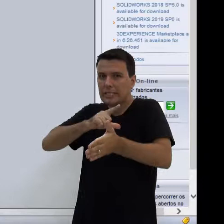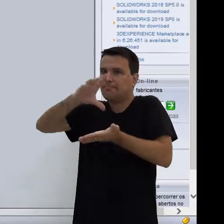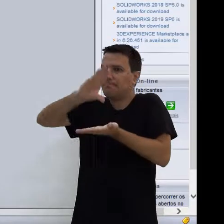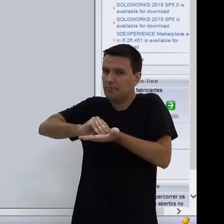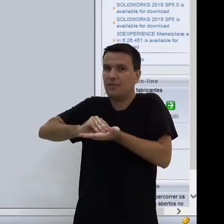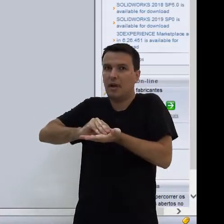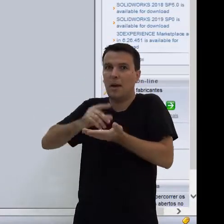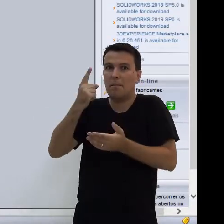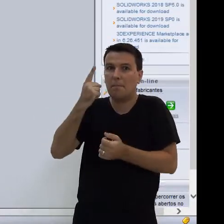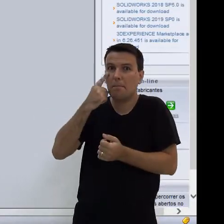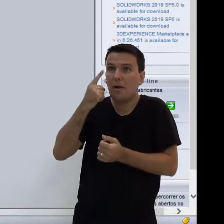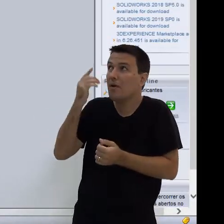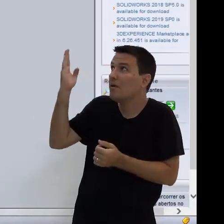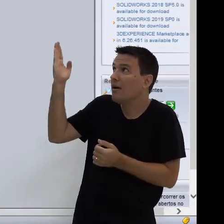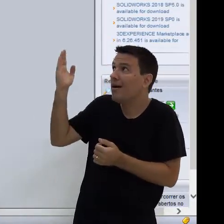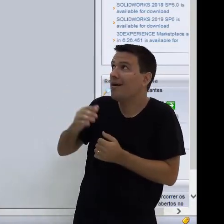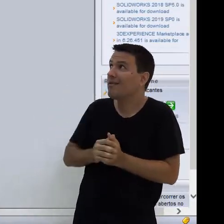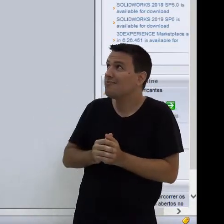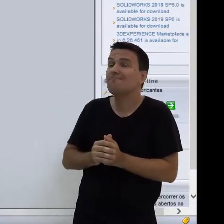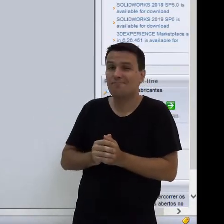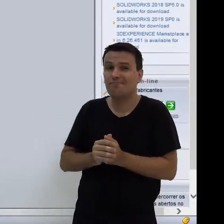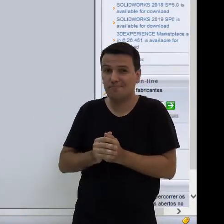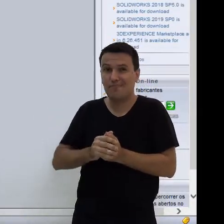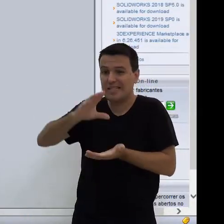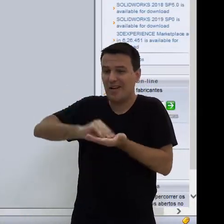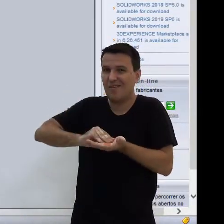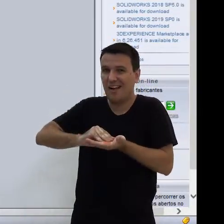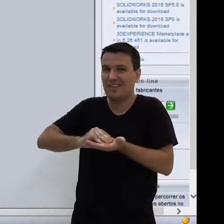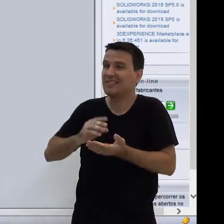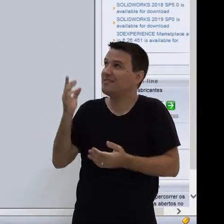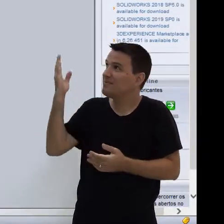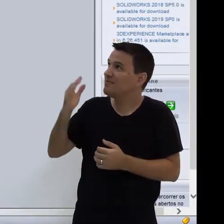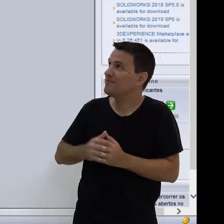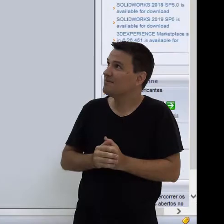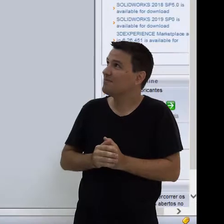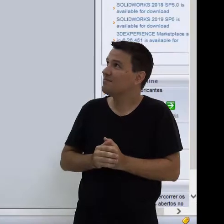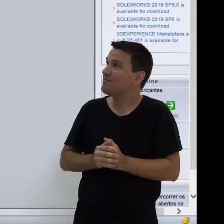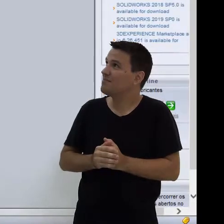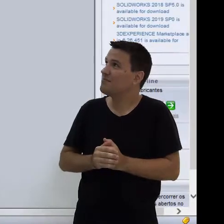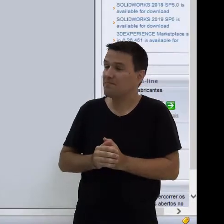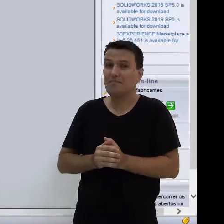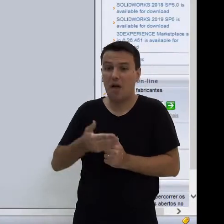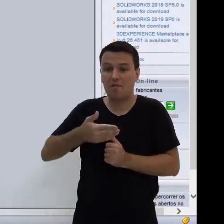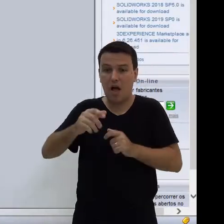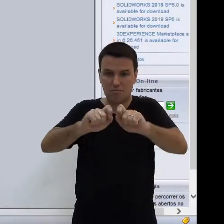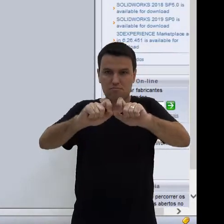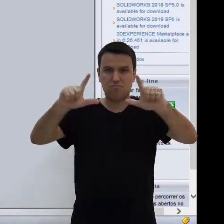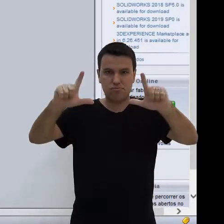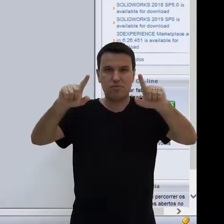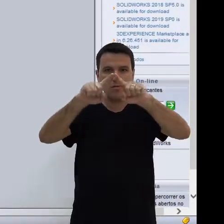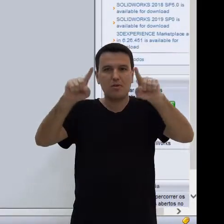Então para isso, eu vou clicar aqui nessa setinha do lado do disquete e clicar em salvar como, porque dessa